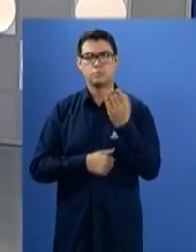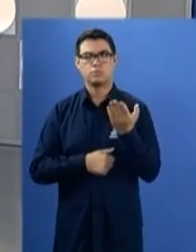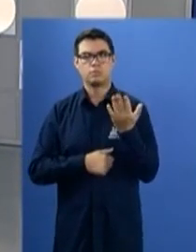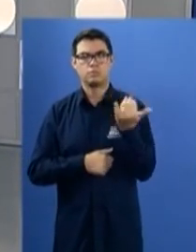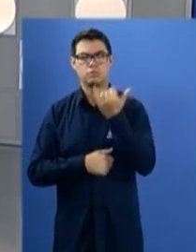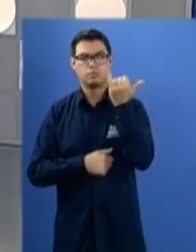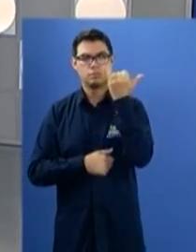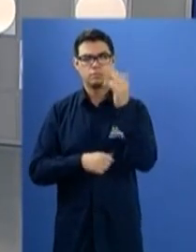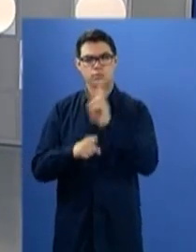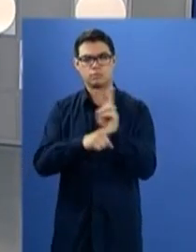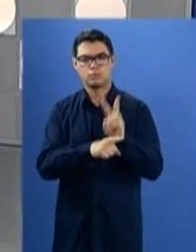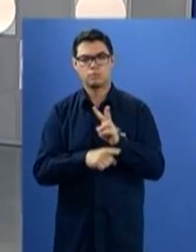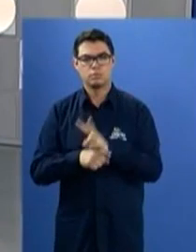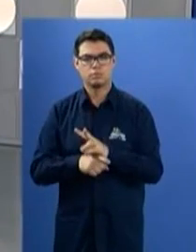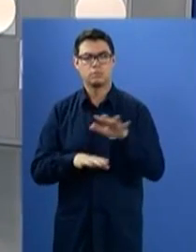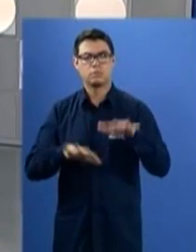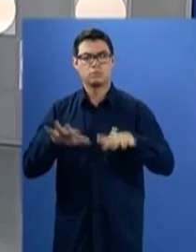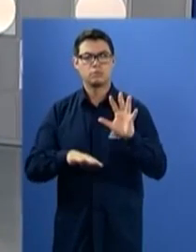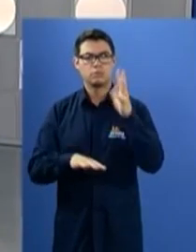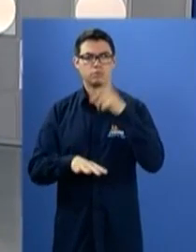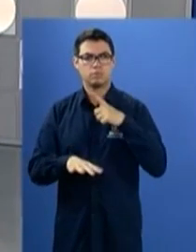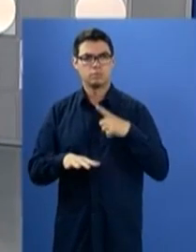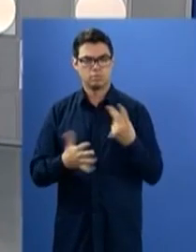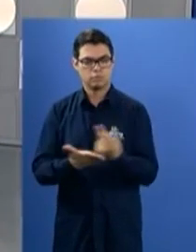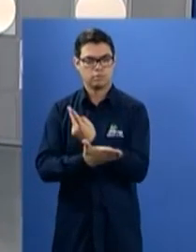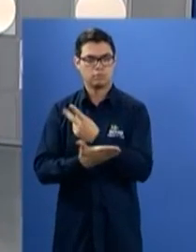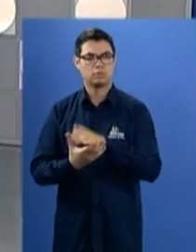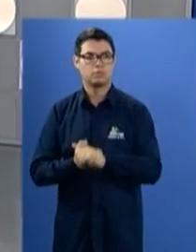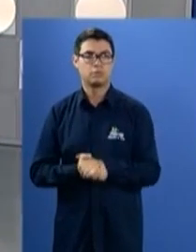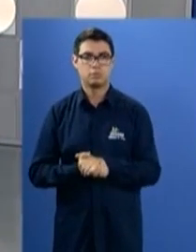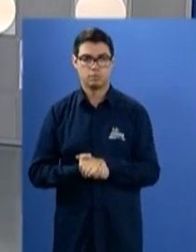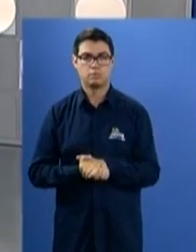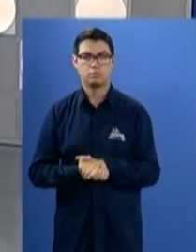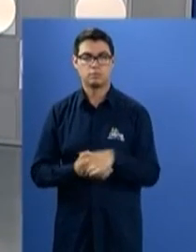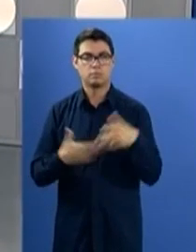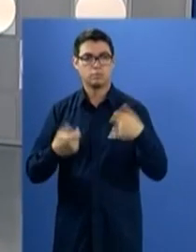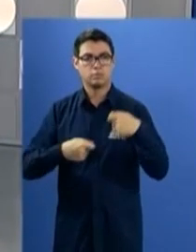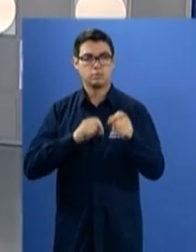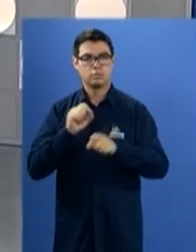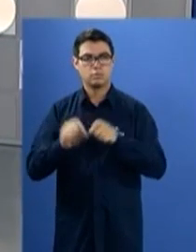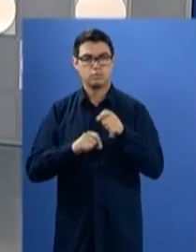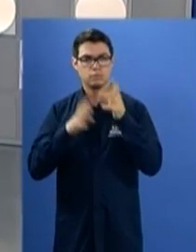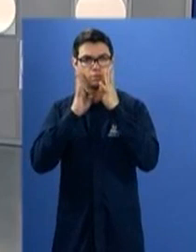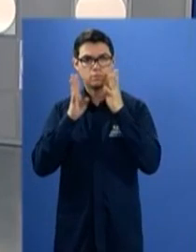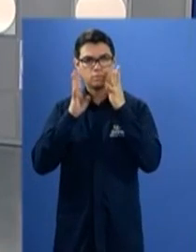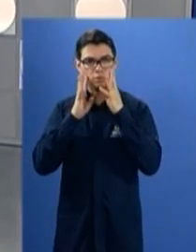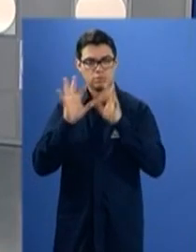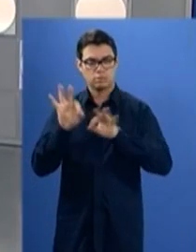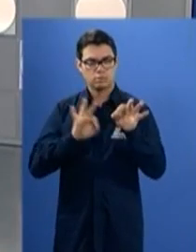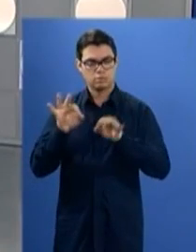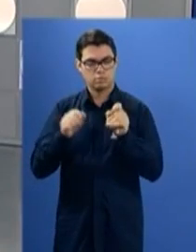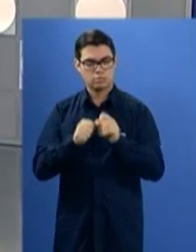erros quando incorretamente dimensionada. E é aí que deve se fazer alguns questionamentos,